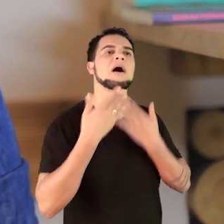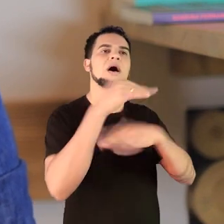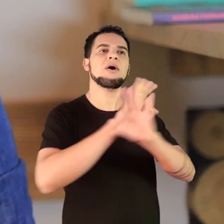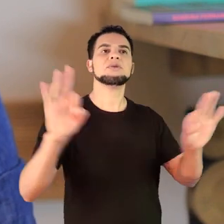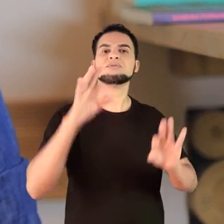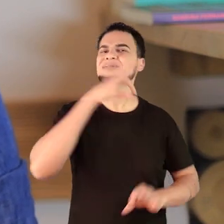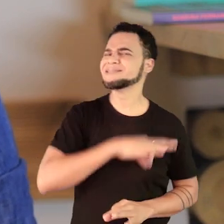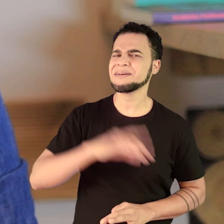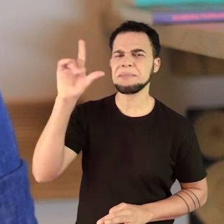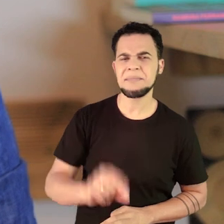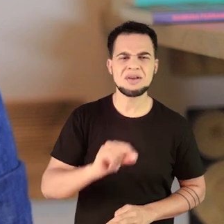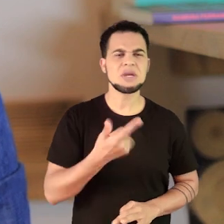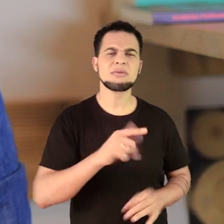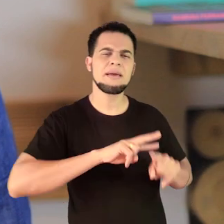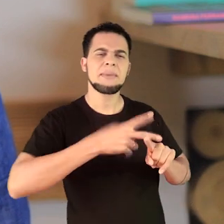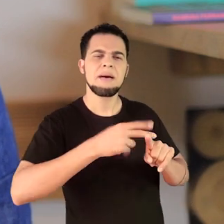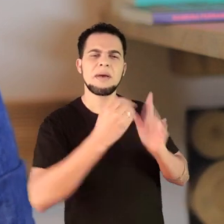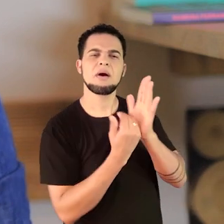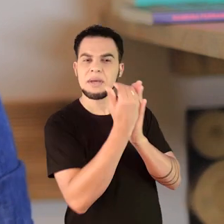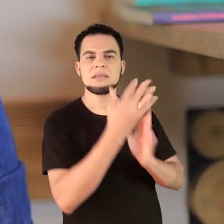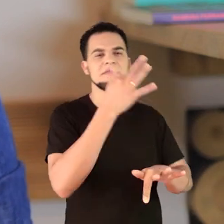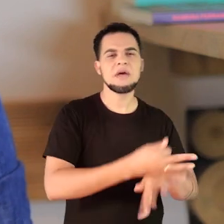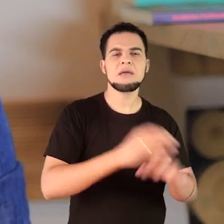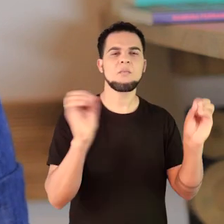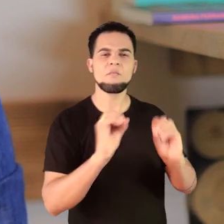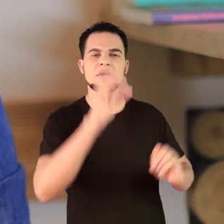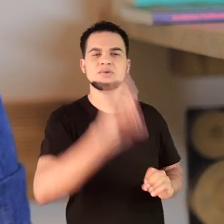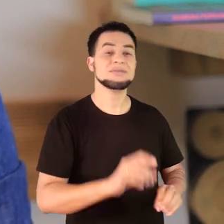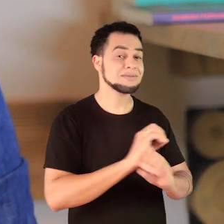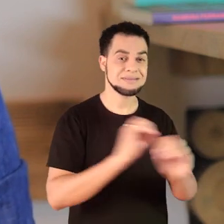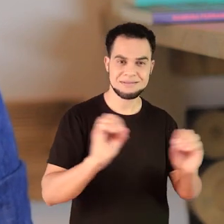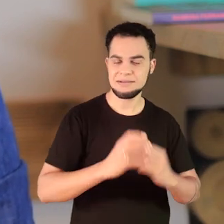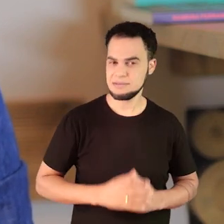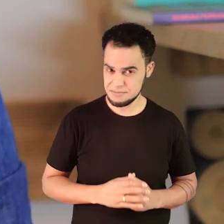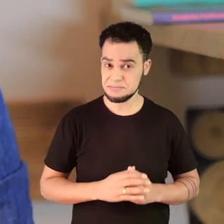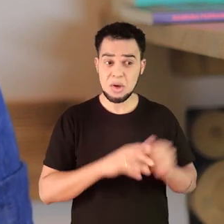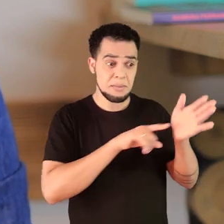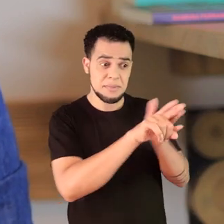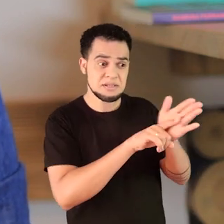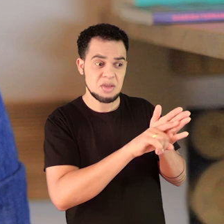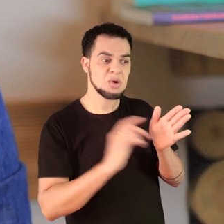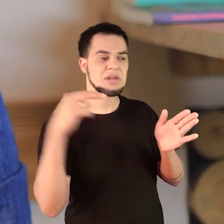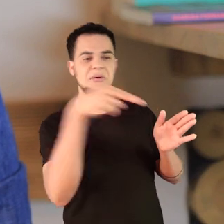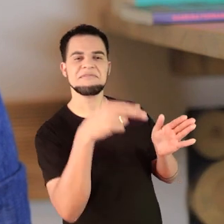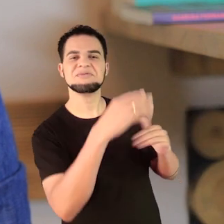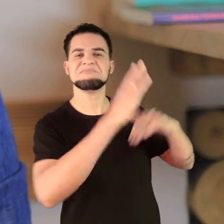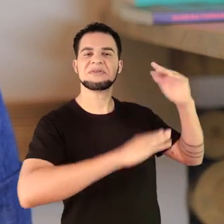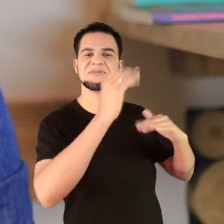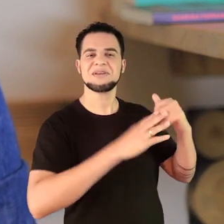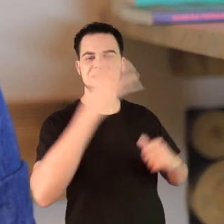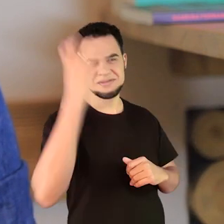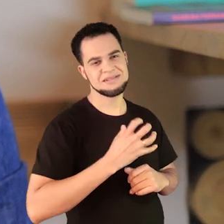maravilhas. O salário é muito baixo, sem reajustes, sem férias remuneradas ou direitos. Sequer o pesquisador é visto como um profissional